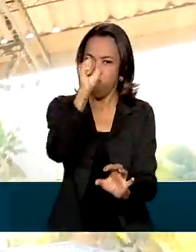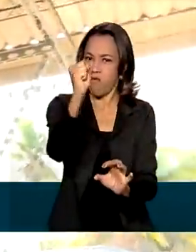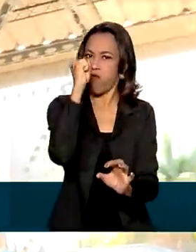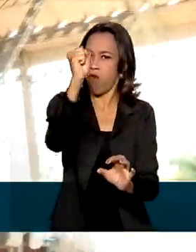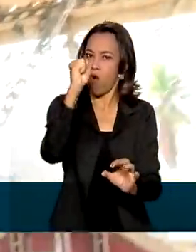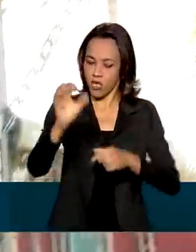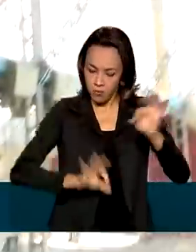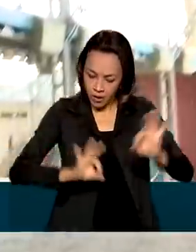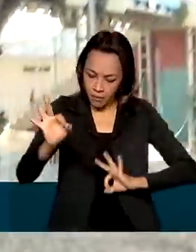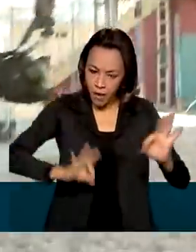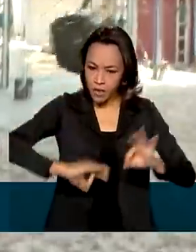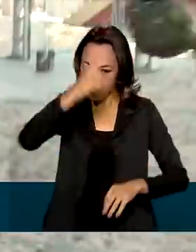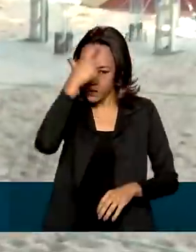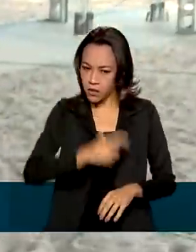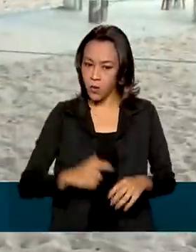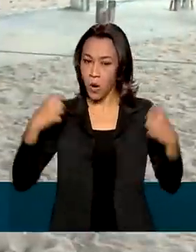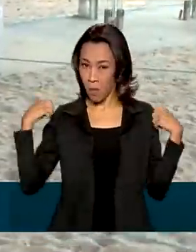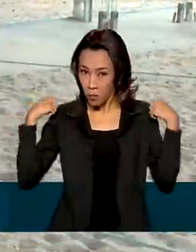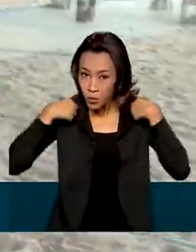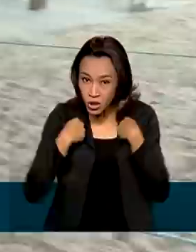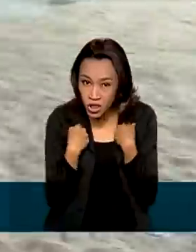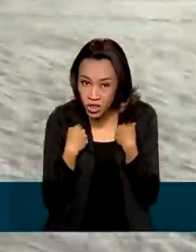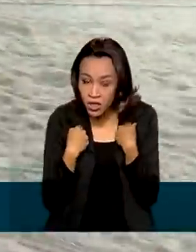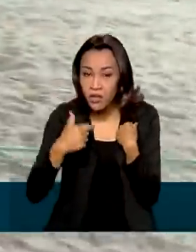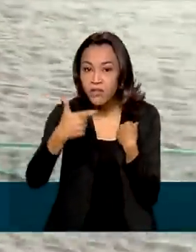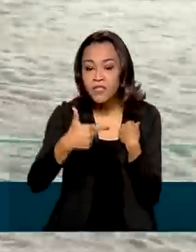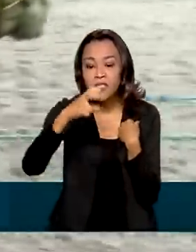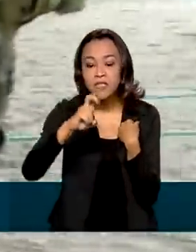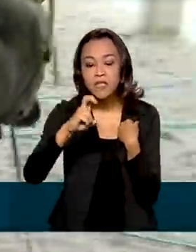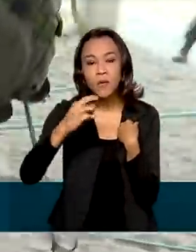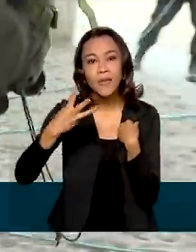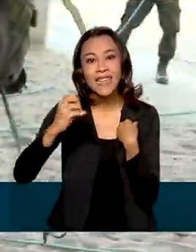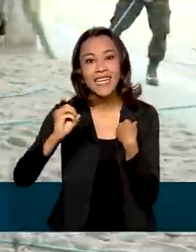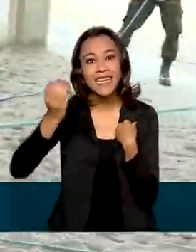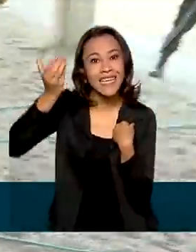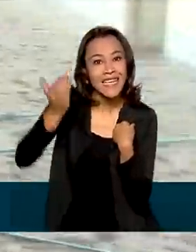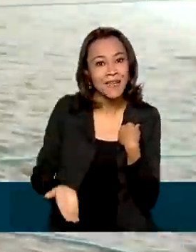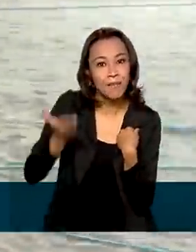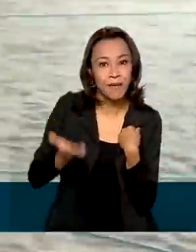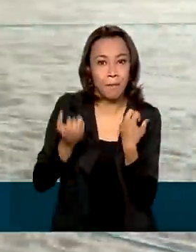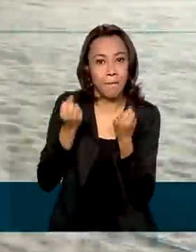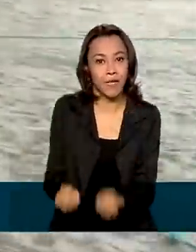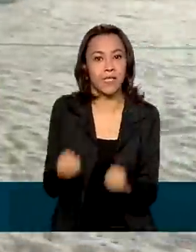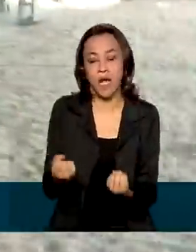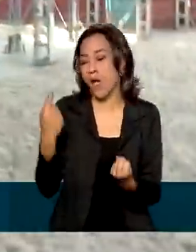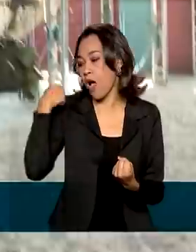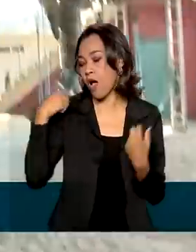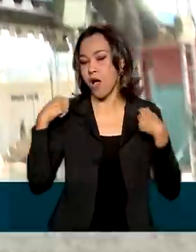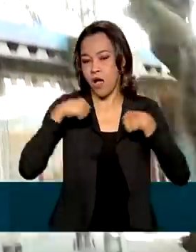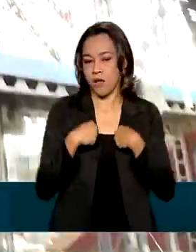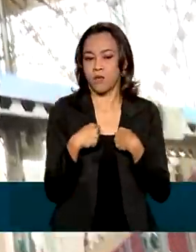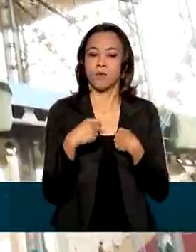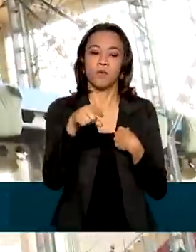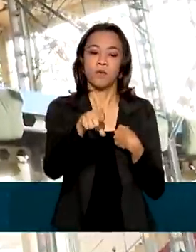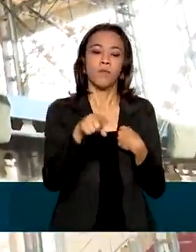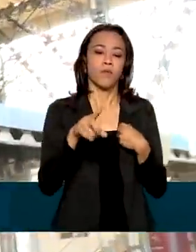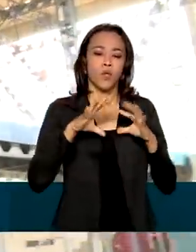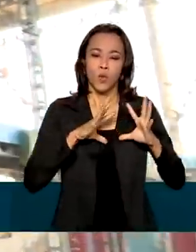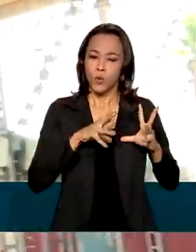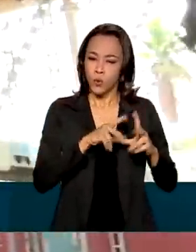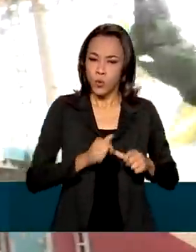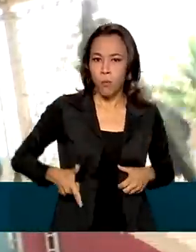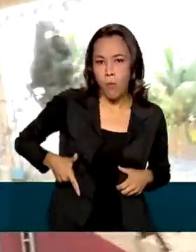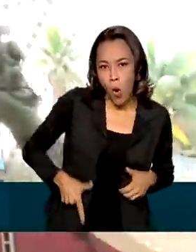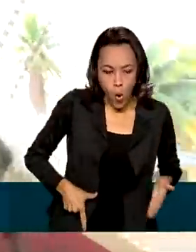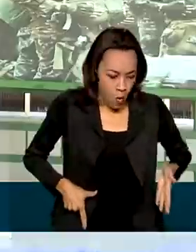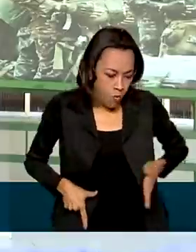física, já que só a mochila pesa entre 25 e 30 quilos. O pacote completo, com paraquedas e armamento, pode até passar